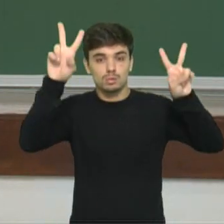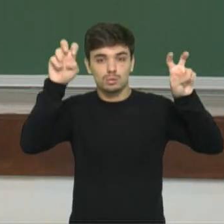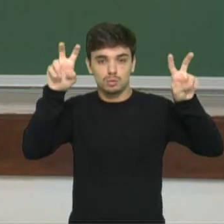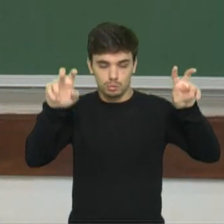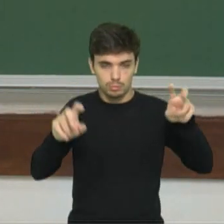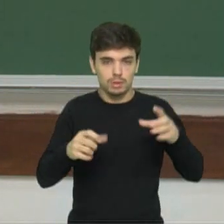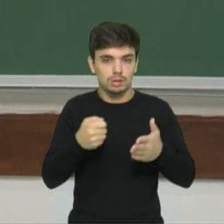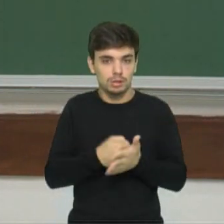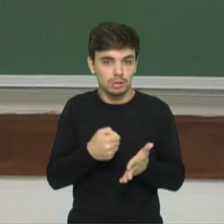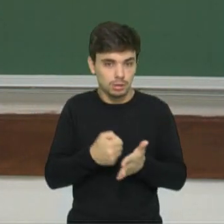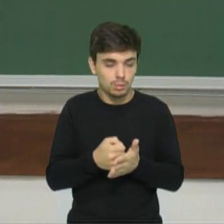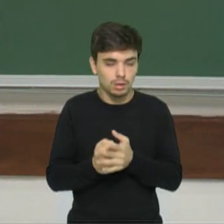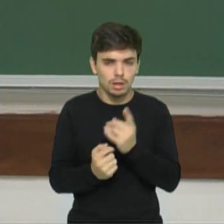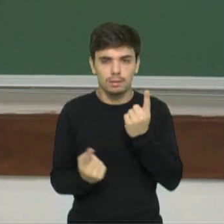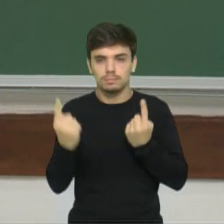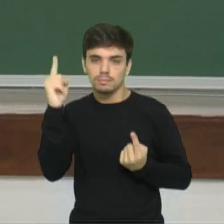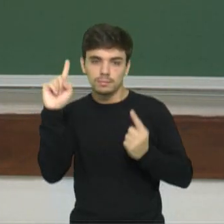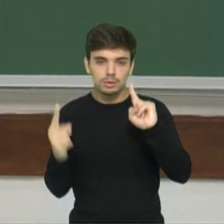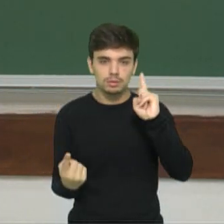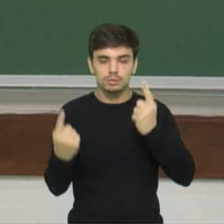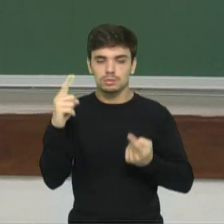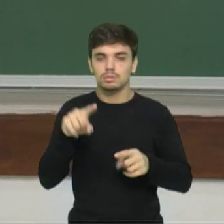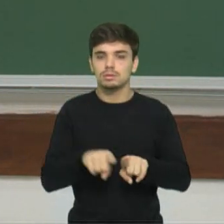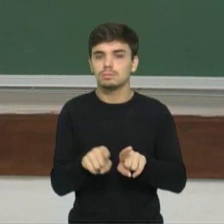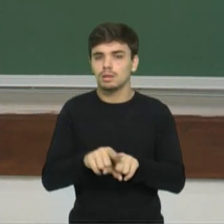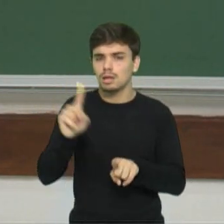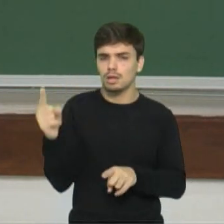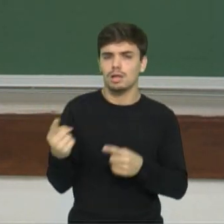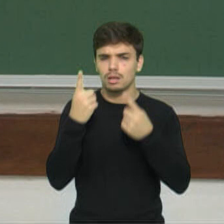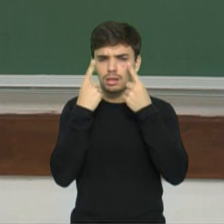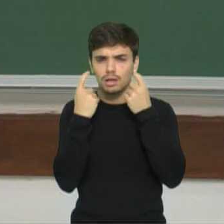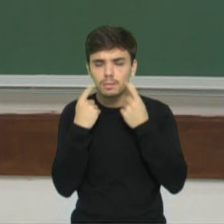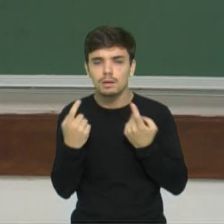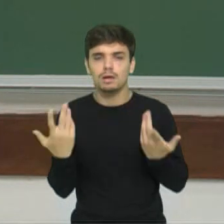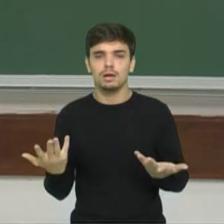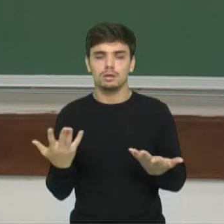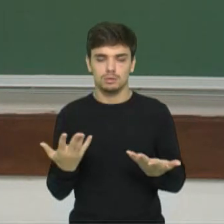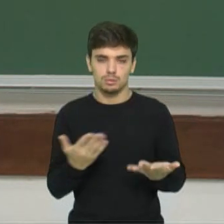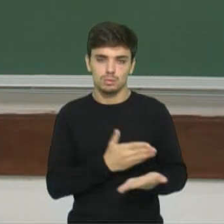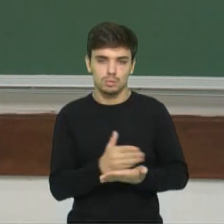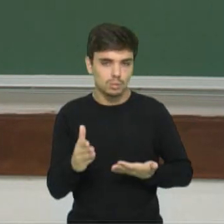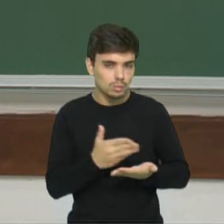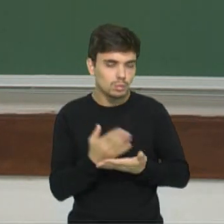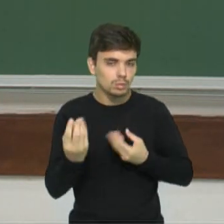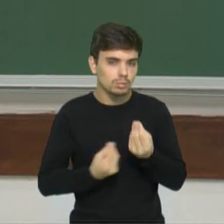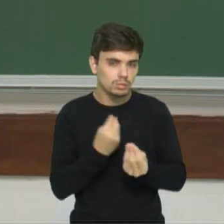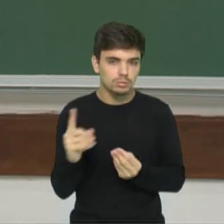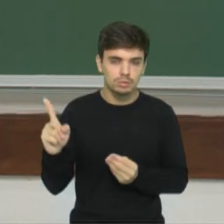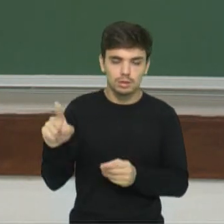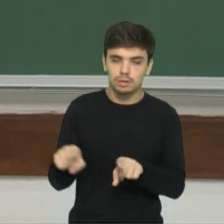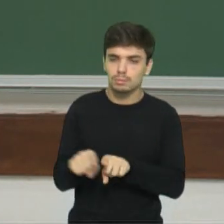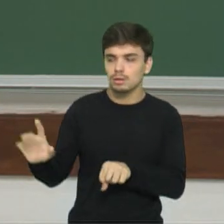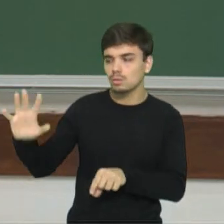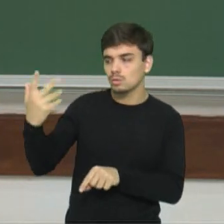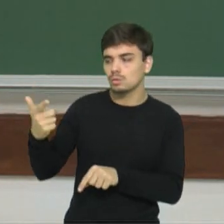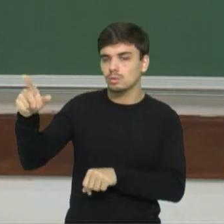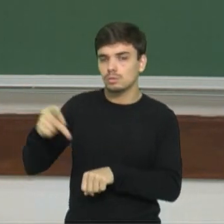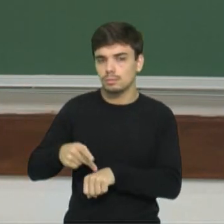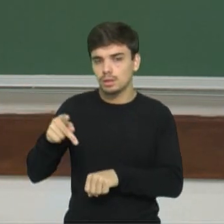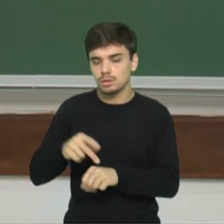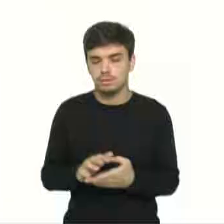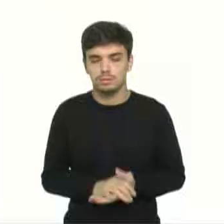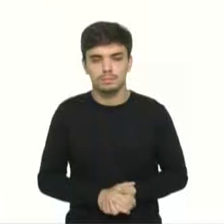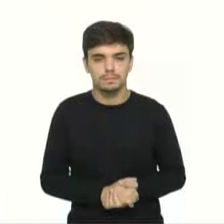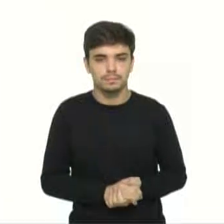um dos momentos aí mais dramáticos na história da América, a ditadura chilena, assim como aconteceu também em outros países,